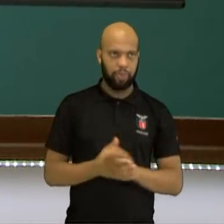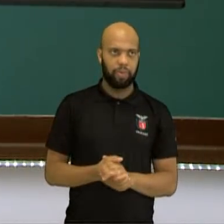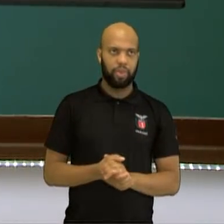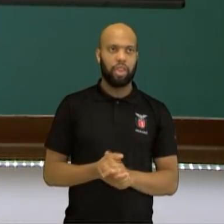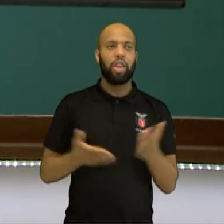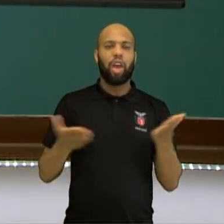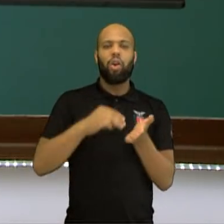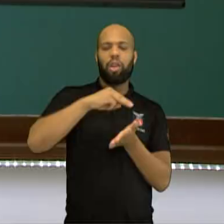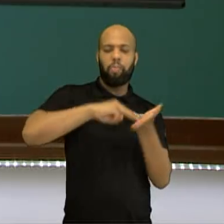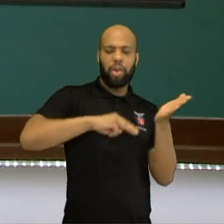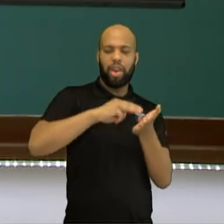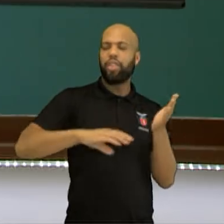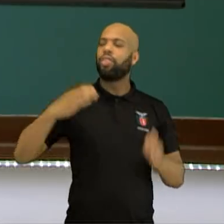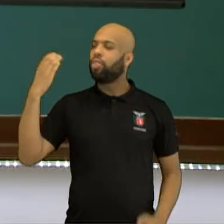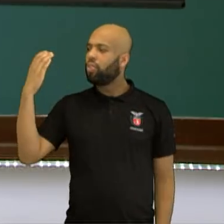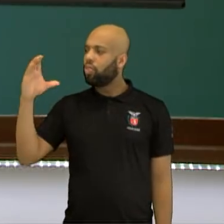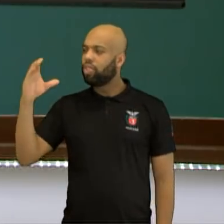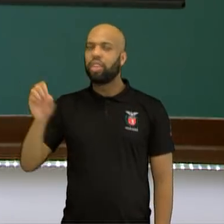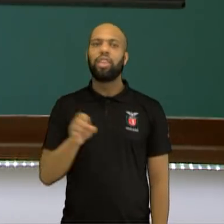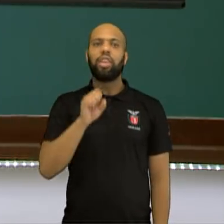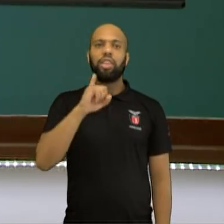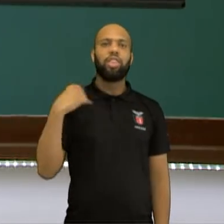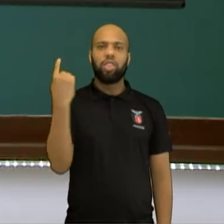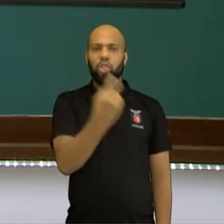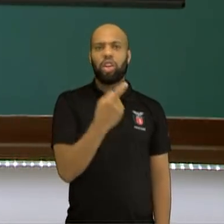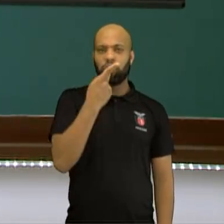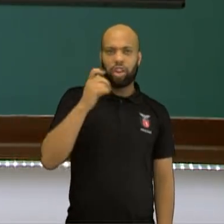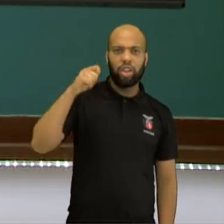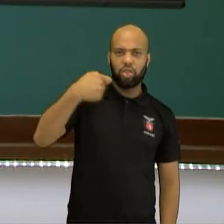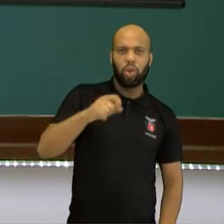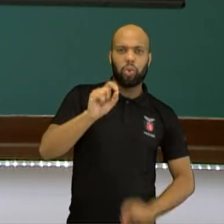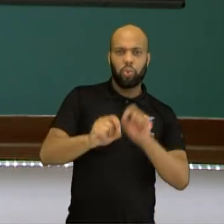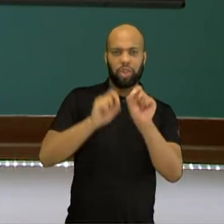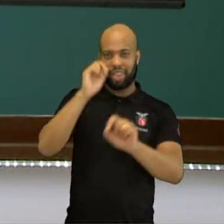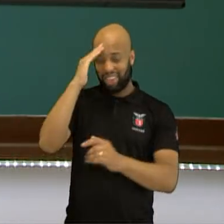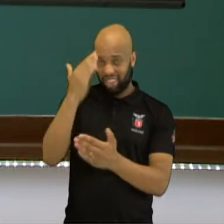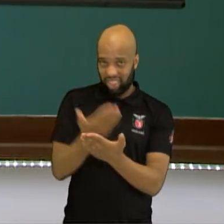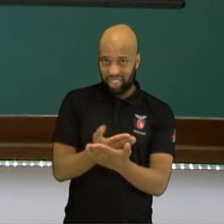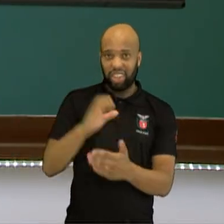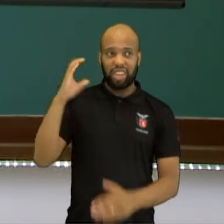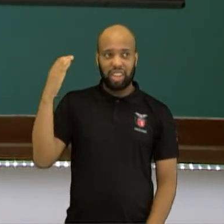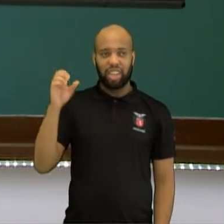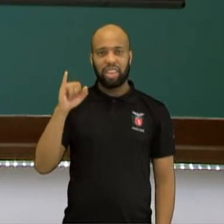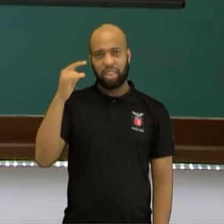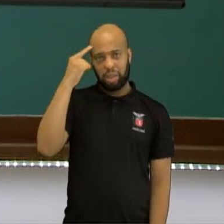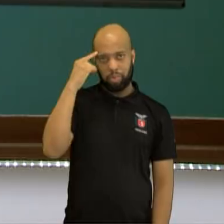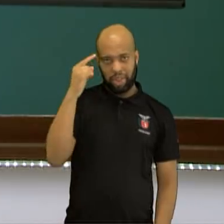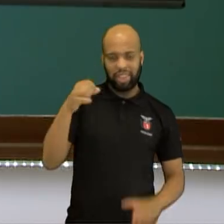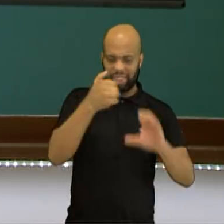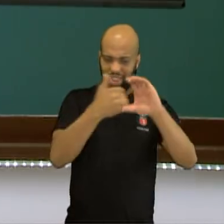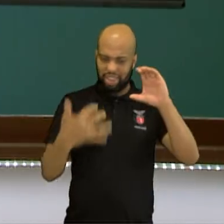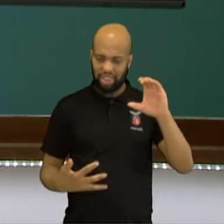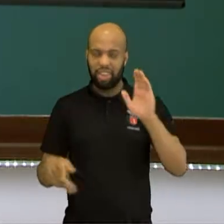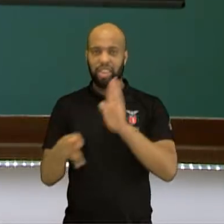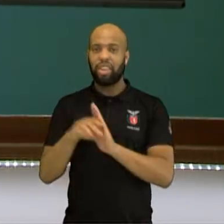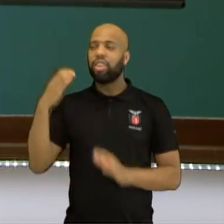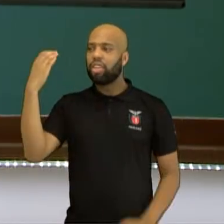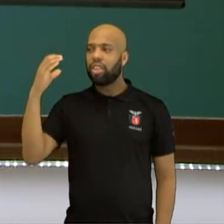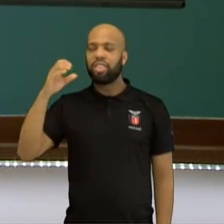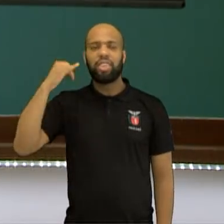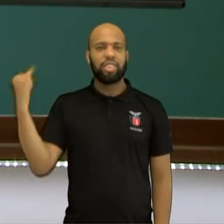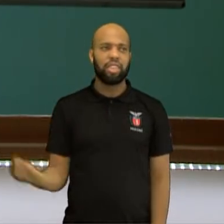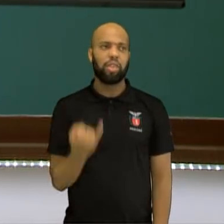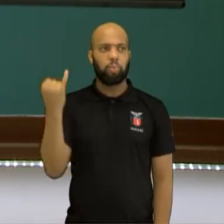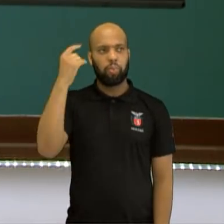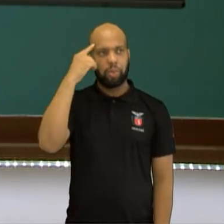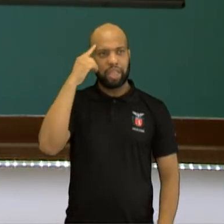o método científico, pessoal? Se a gente fala em credibilidade da ciência, se a gente pensa em características da ciência, é importante